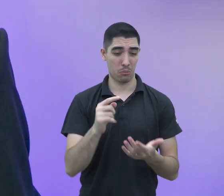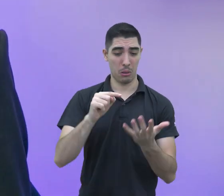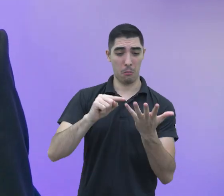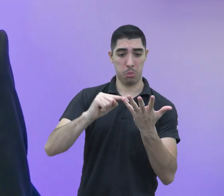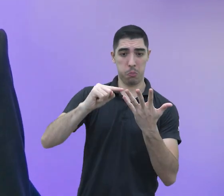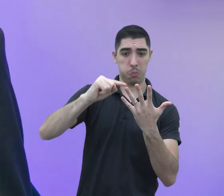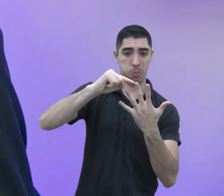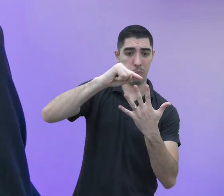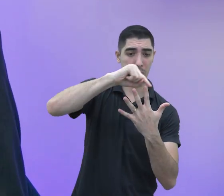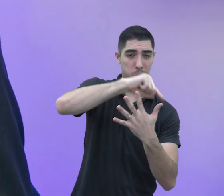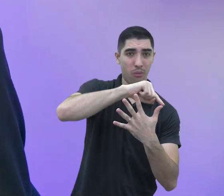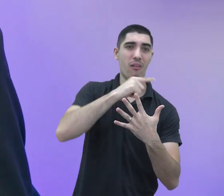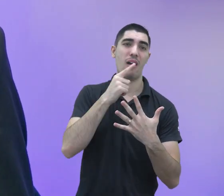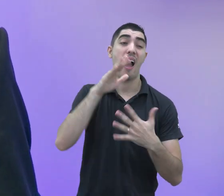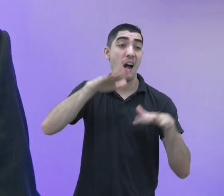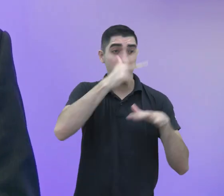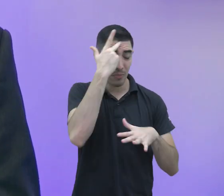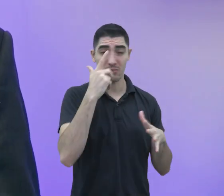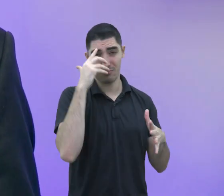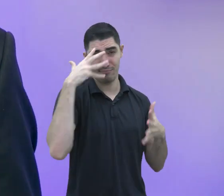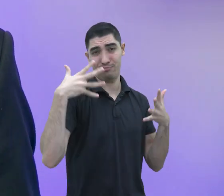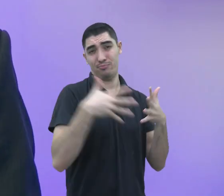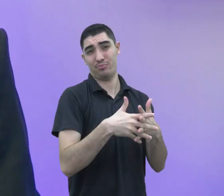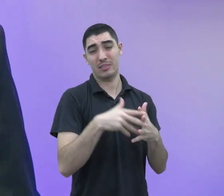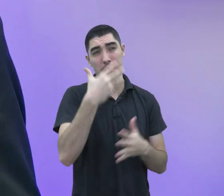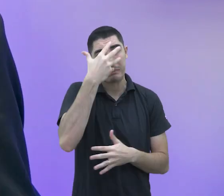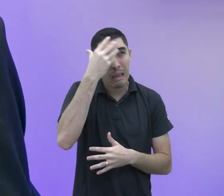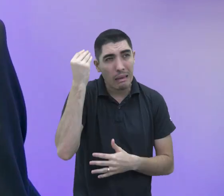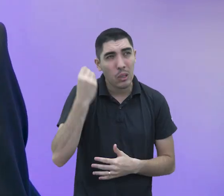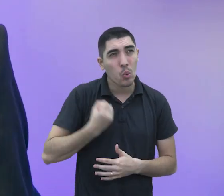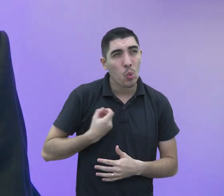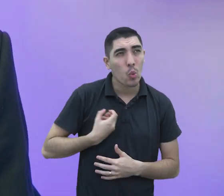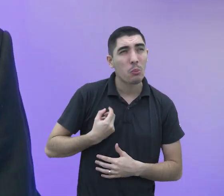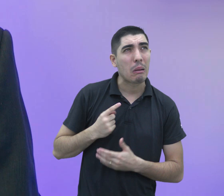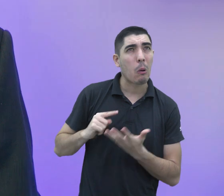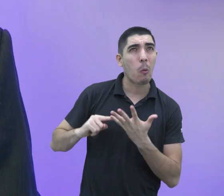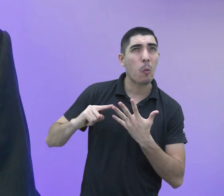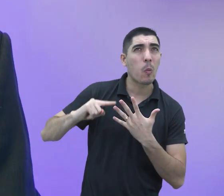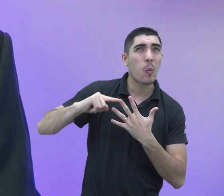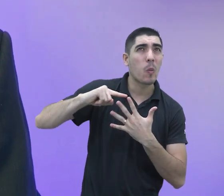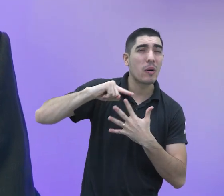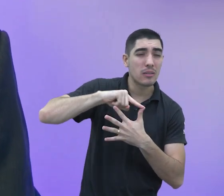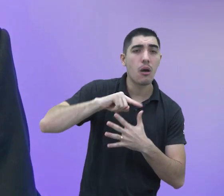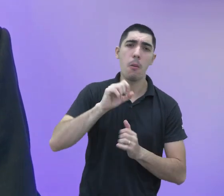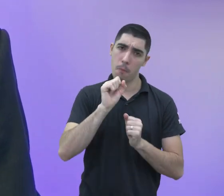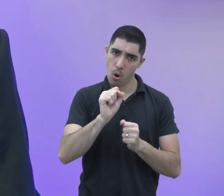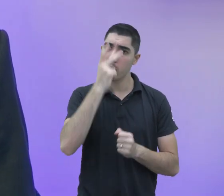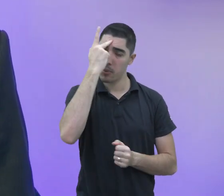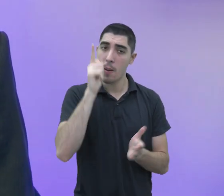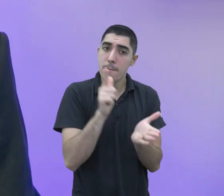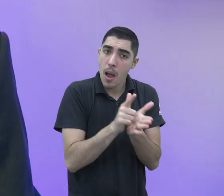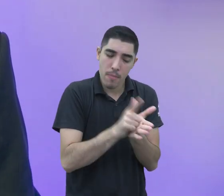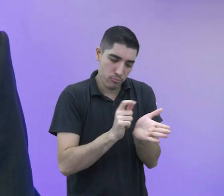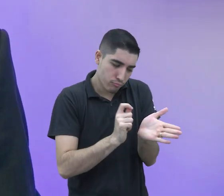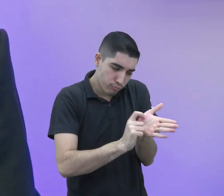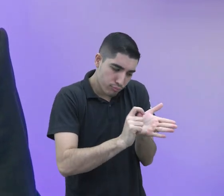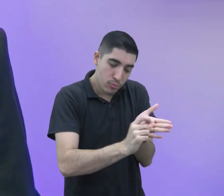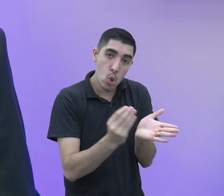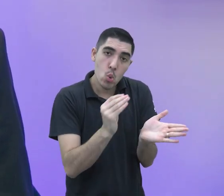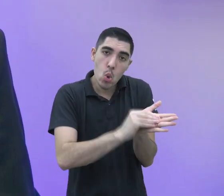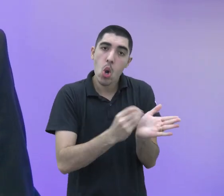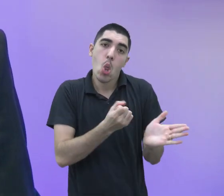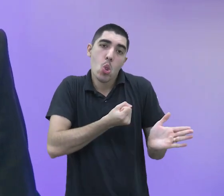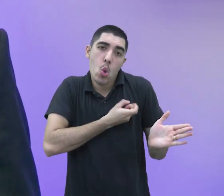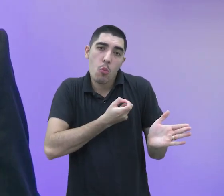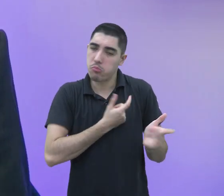se confundir na hora do nervoso, na hora de se deparar com a urna eletrônica, tem gente que fica nervosa. Então sim, pode levar um pedacinho de papel com um